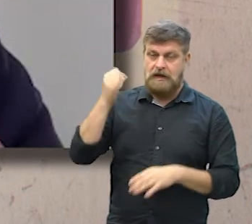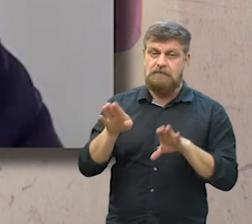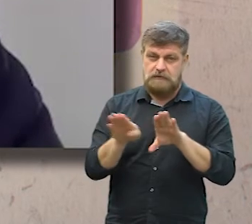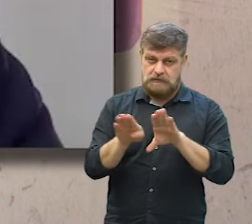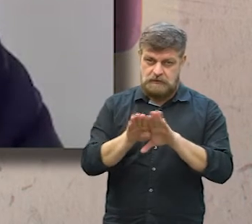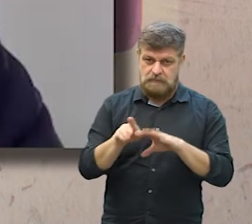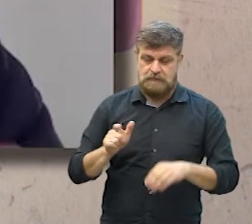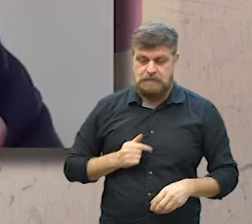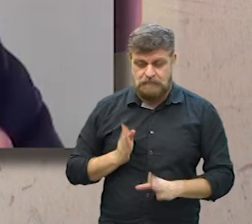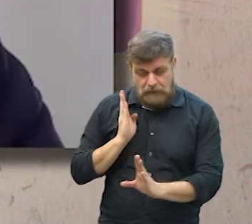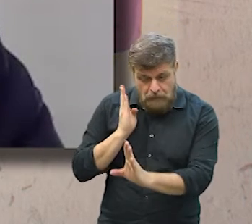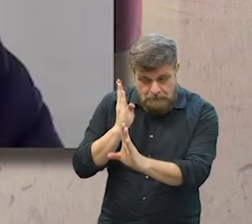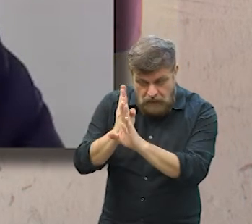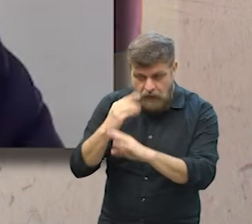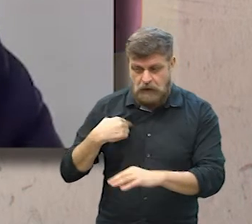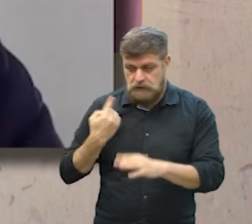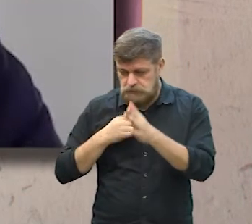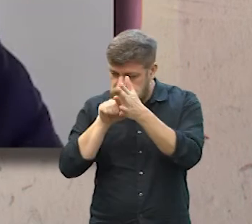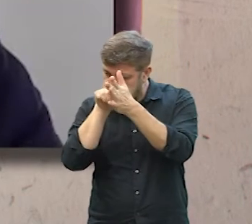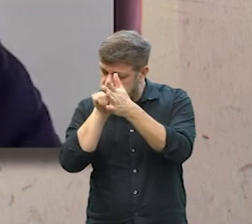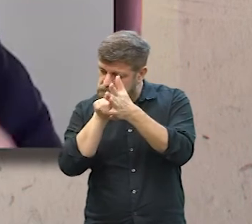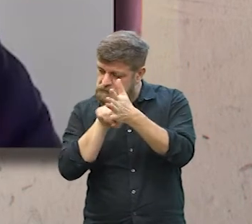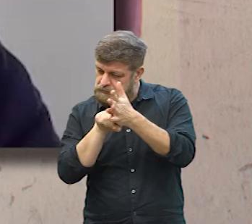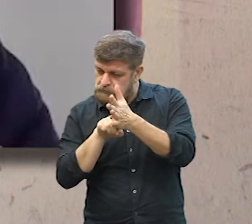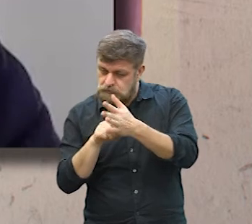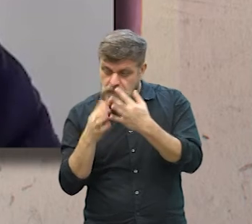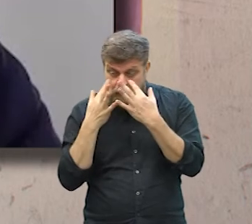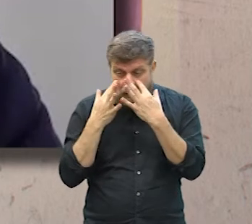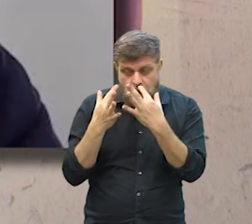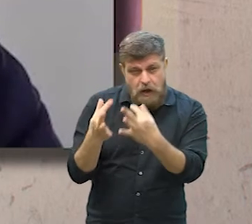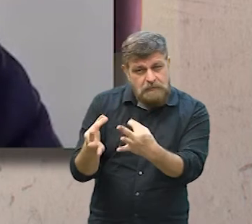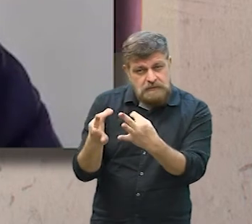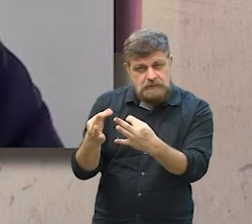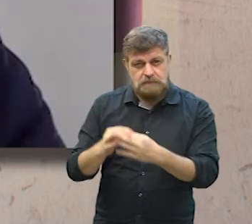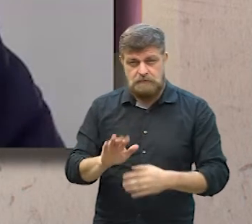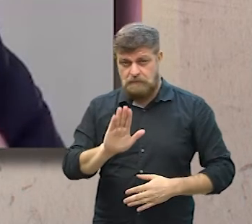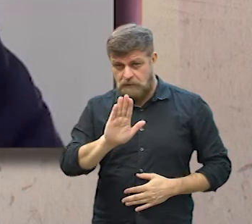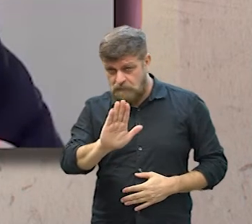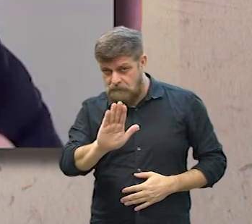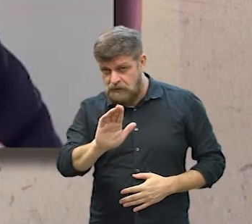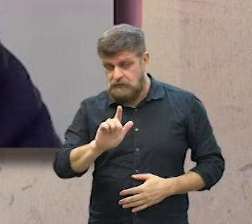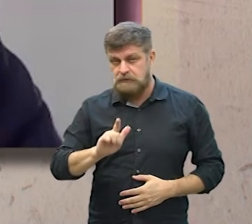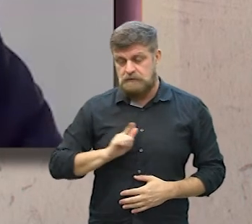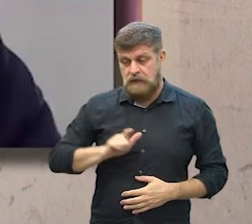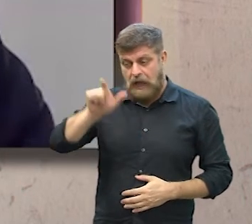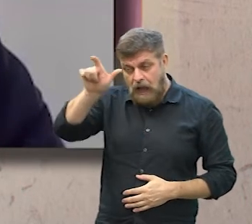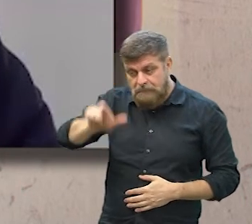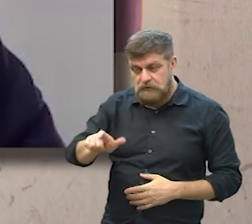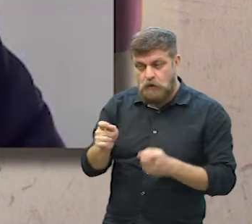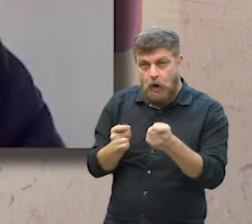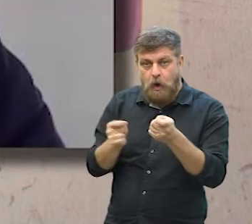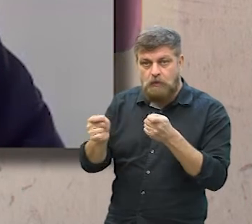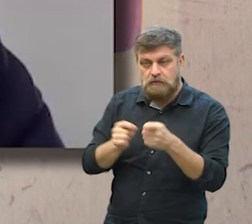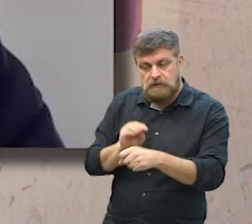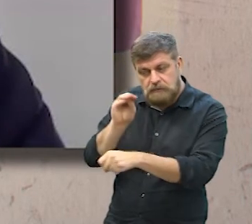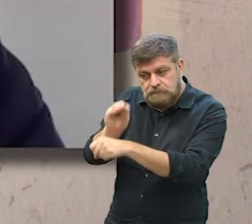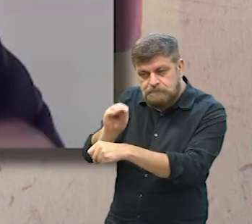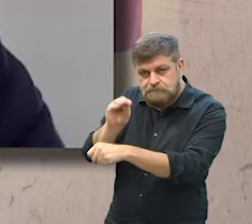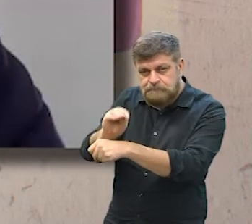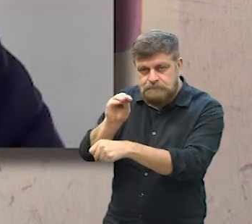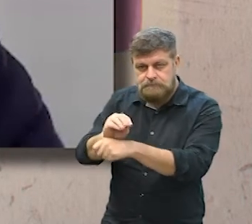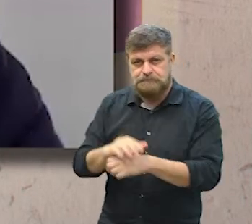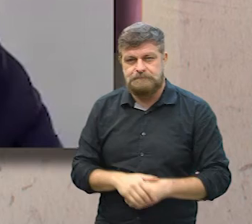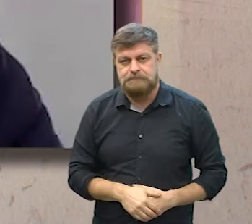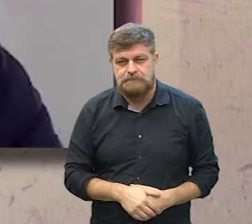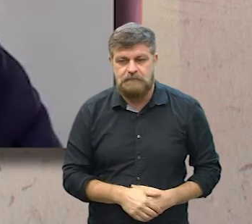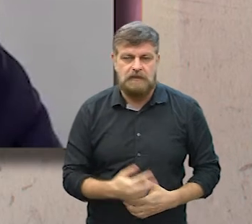isso é uma constatação que a gente observou, mas que o paciente tem que estar bem tratado e isso